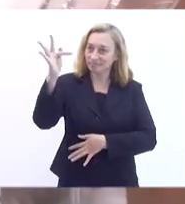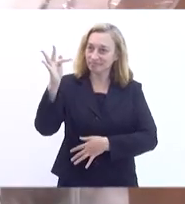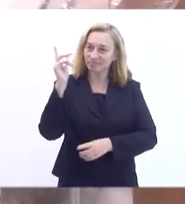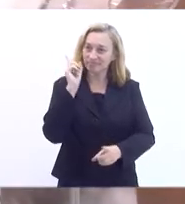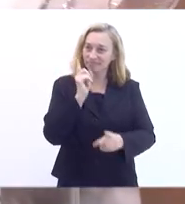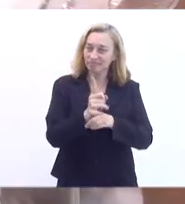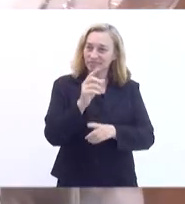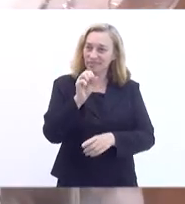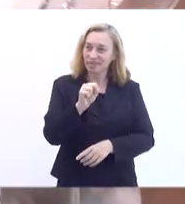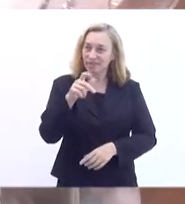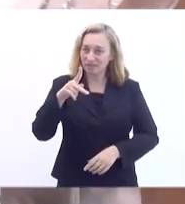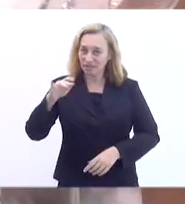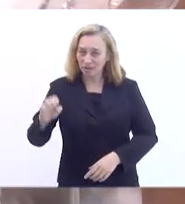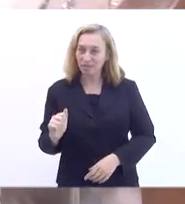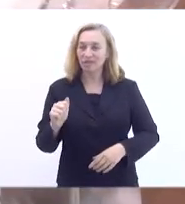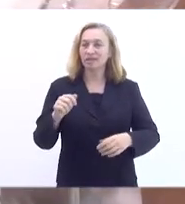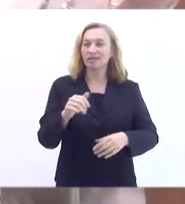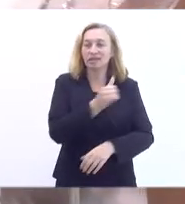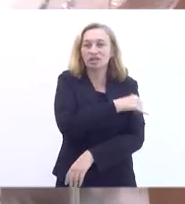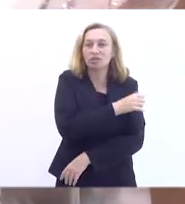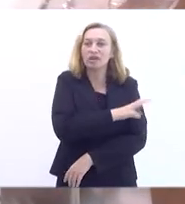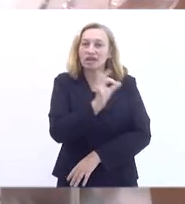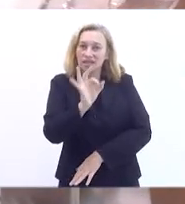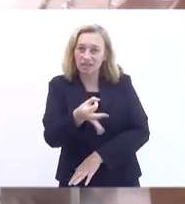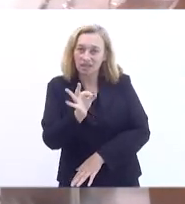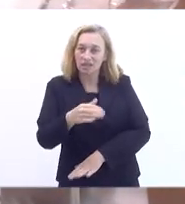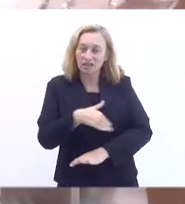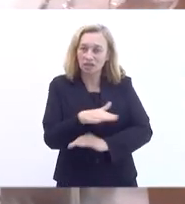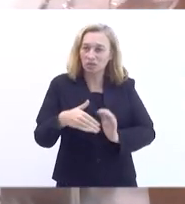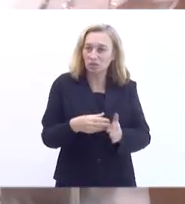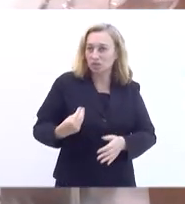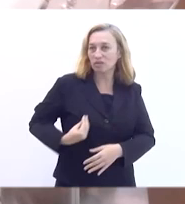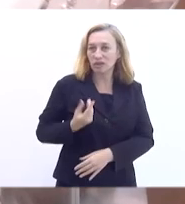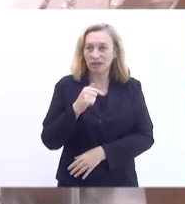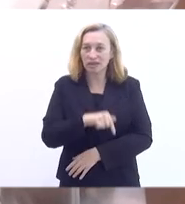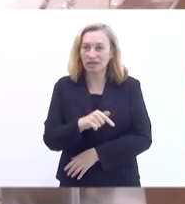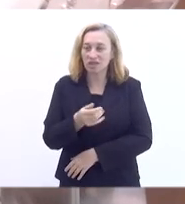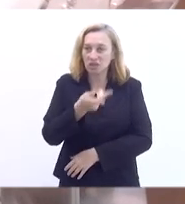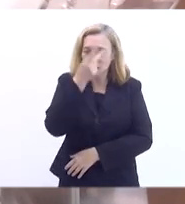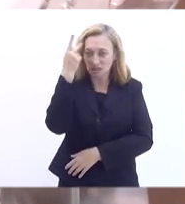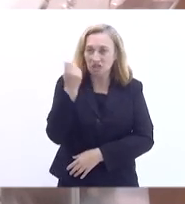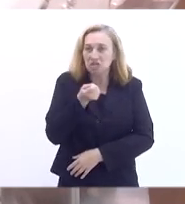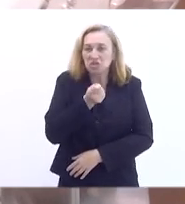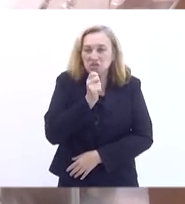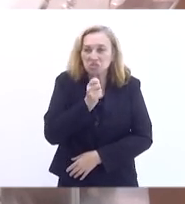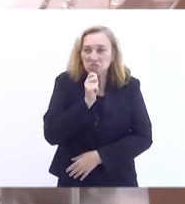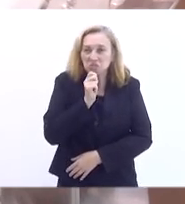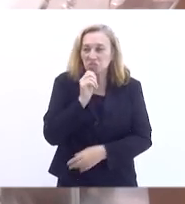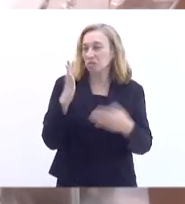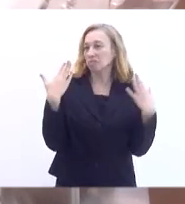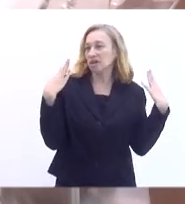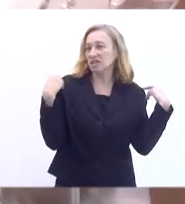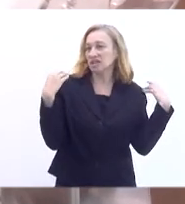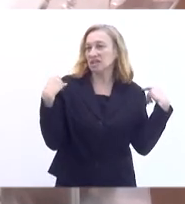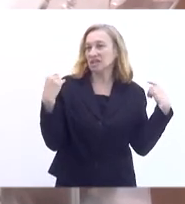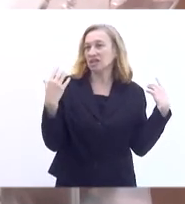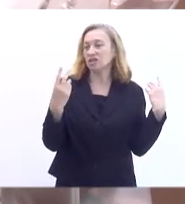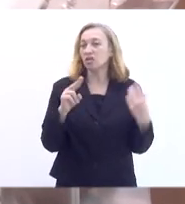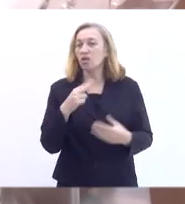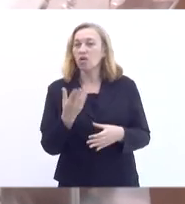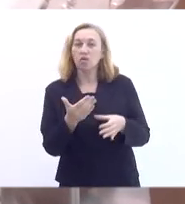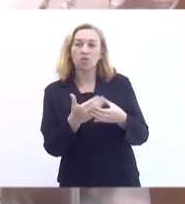nos encontrar no sofá é porque tenho certeza que todos que estão aqui nenhum Aventureiro nenhum é concurseiro